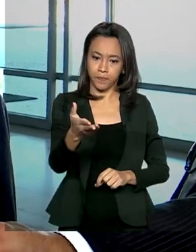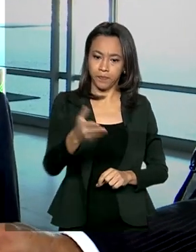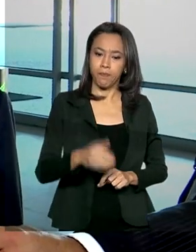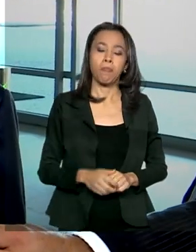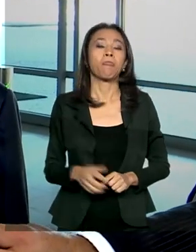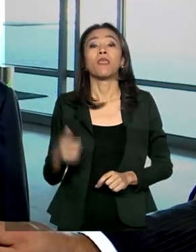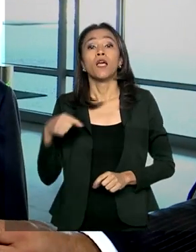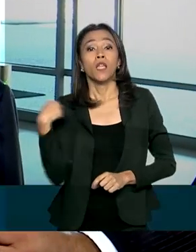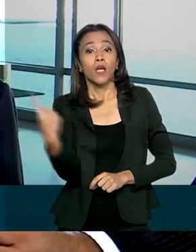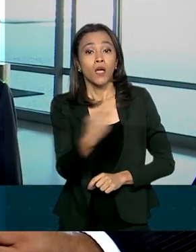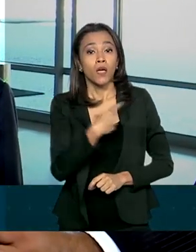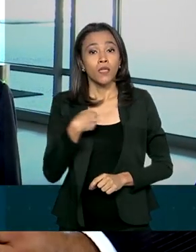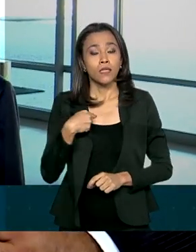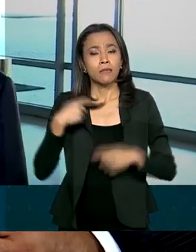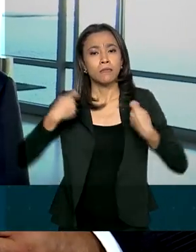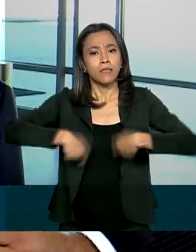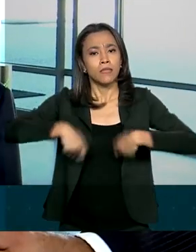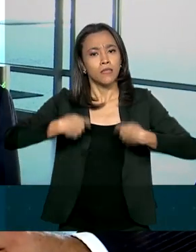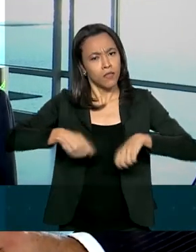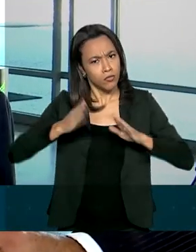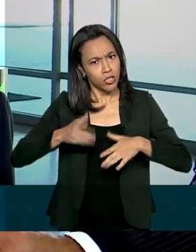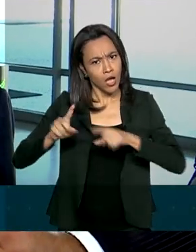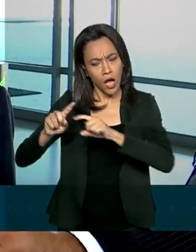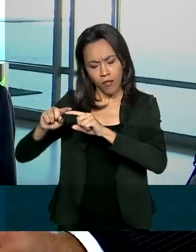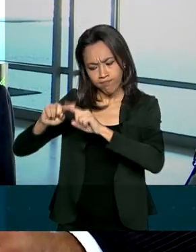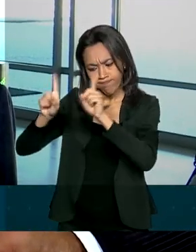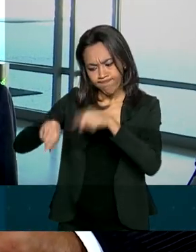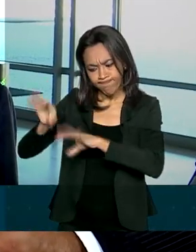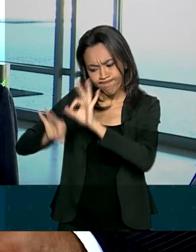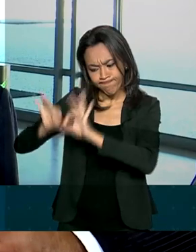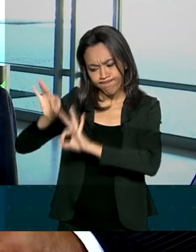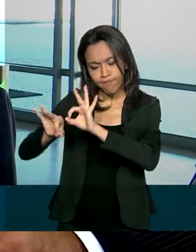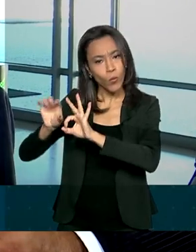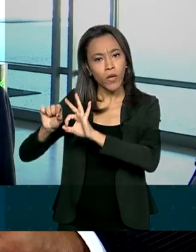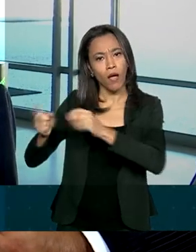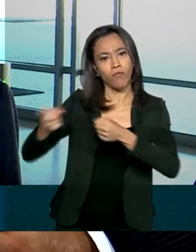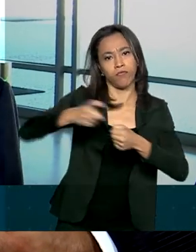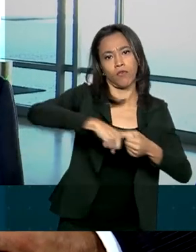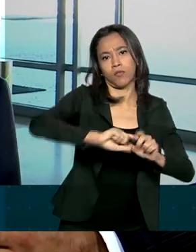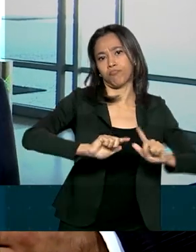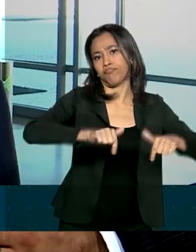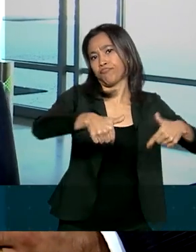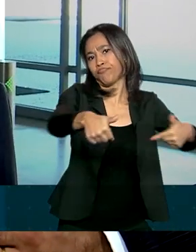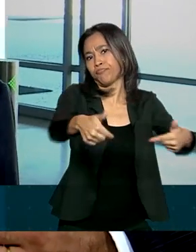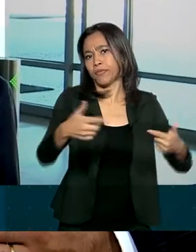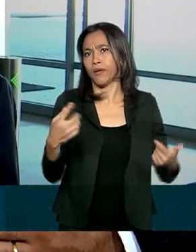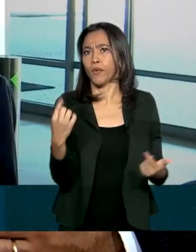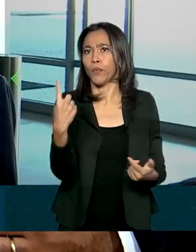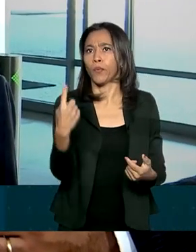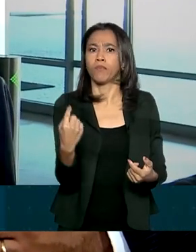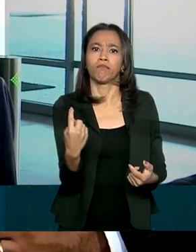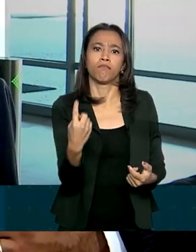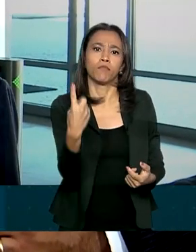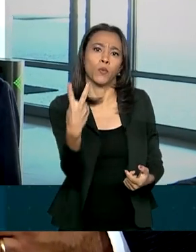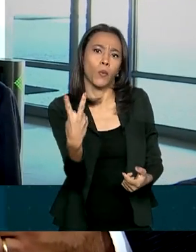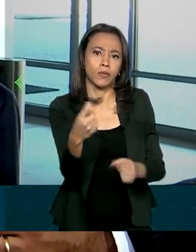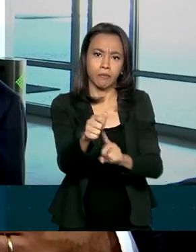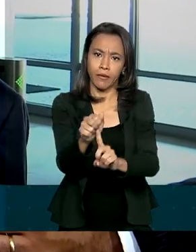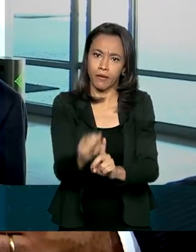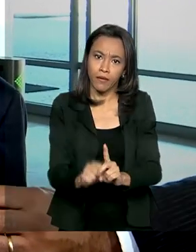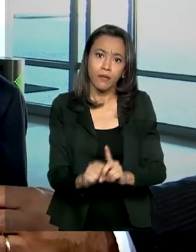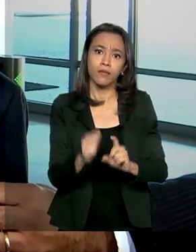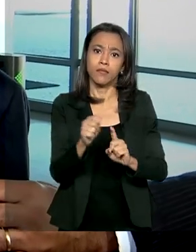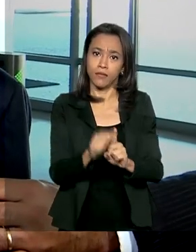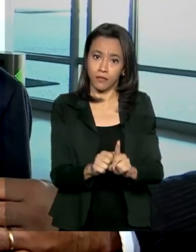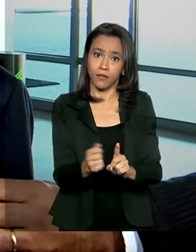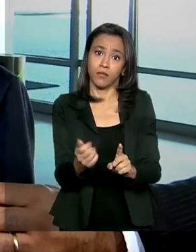precisamos agora já planejar o retorno, quer dizer, nós não podemos daqui a um mês, dois meses, na hora